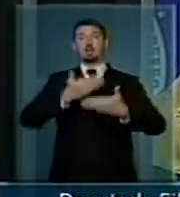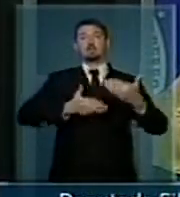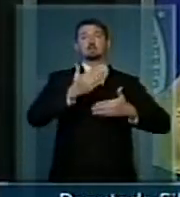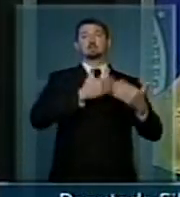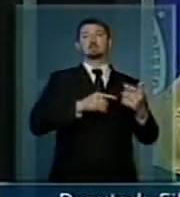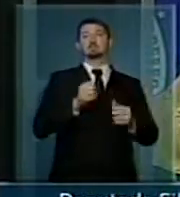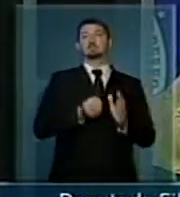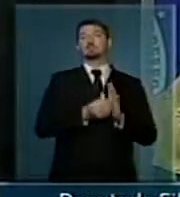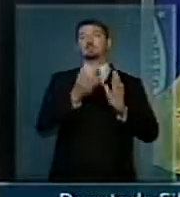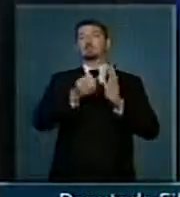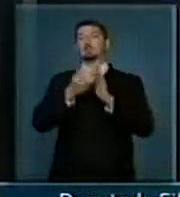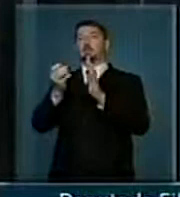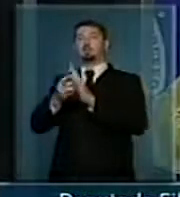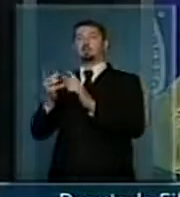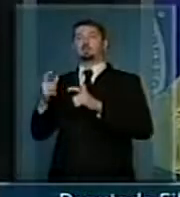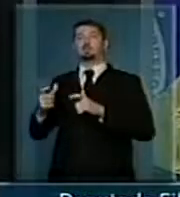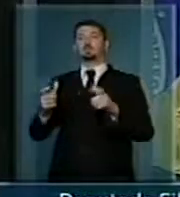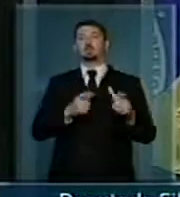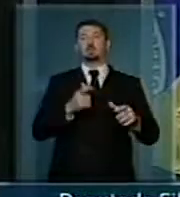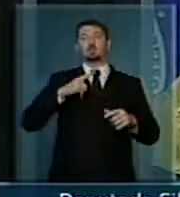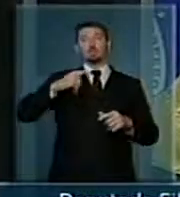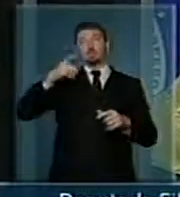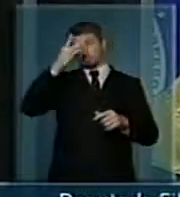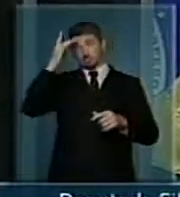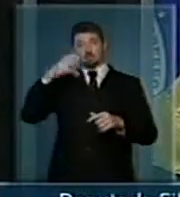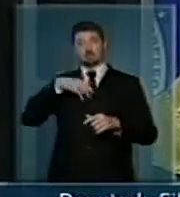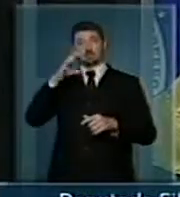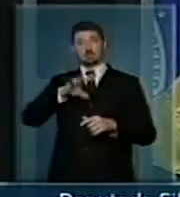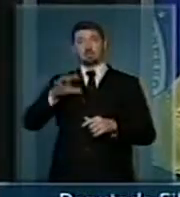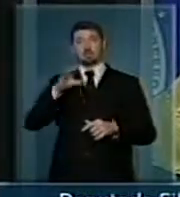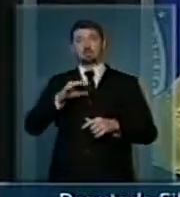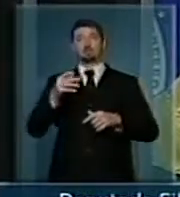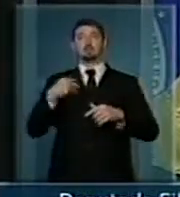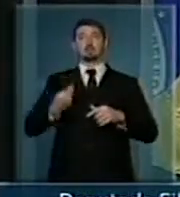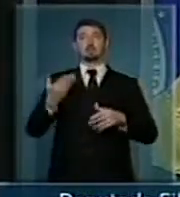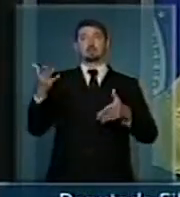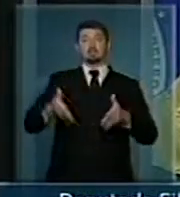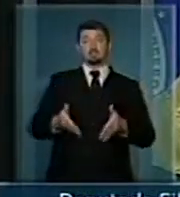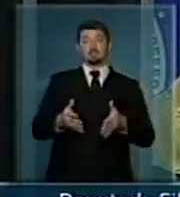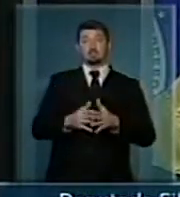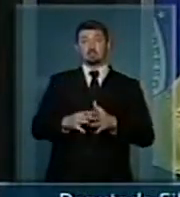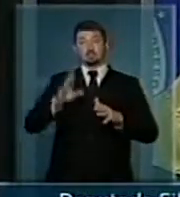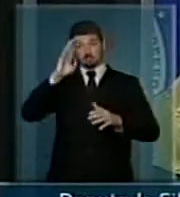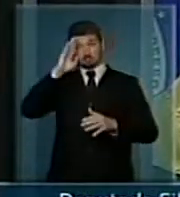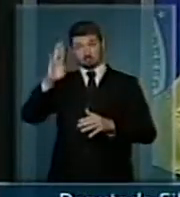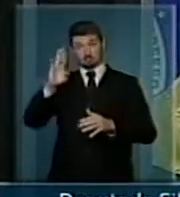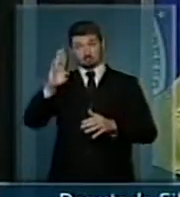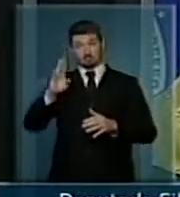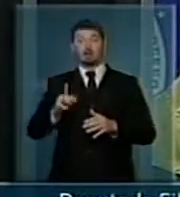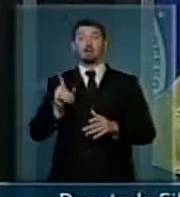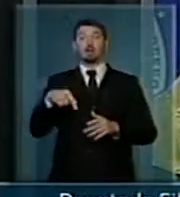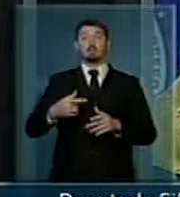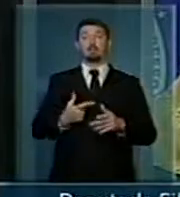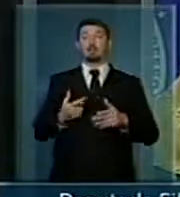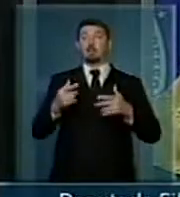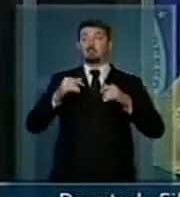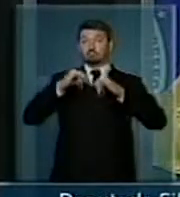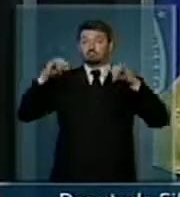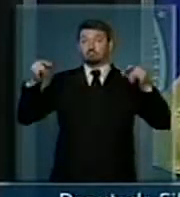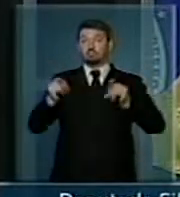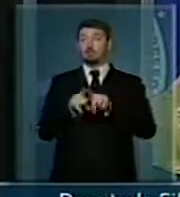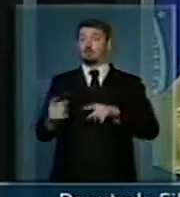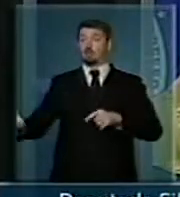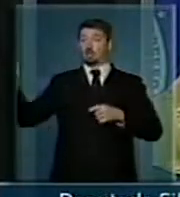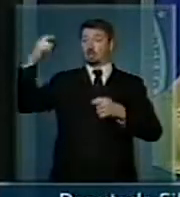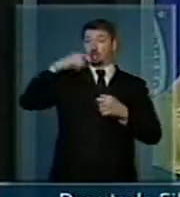de vários níveis com os cientistas participantes. A ênfase especial será dada para promover o retorno